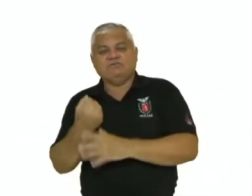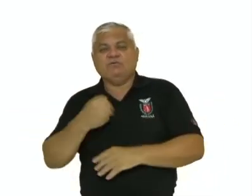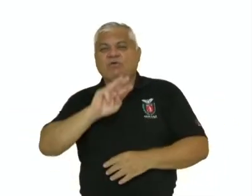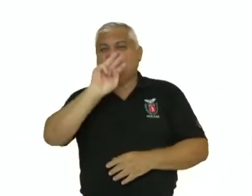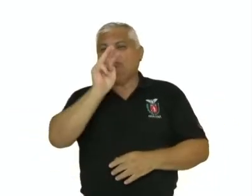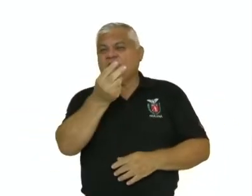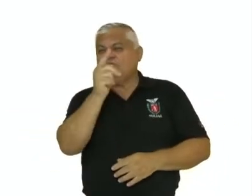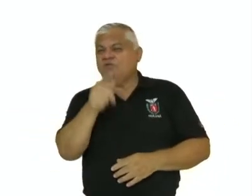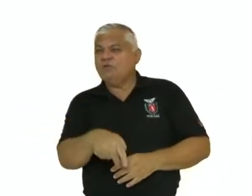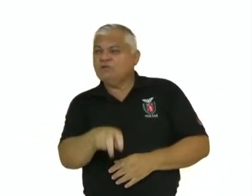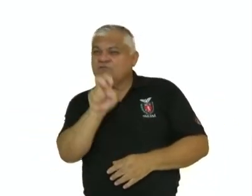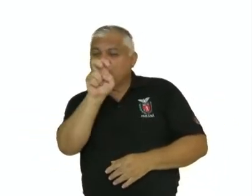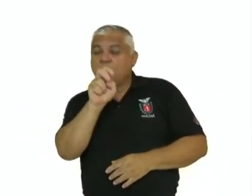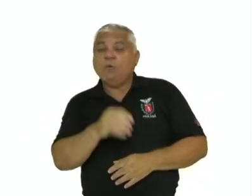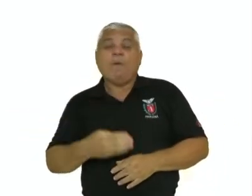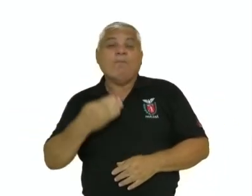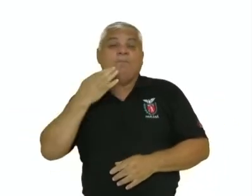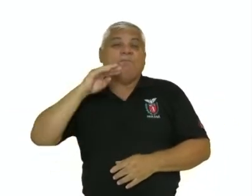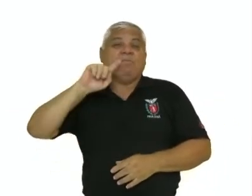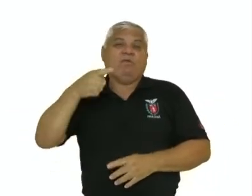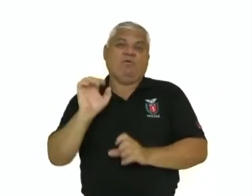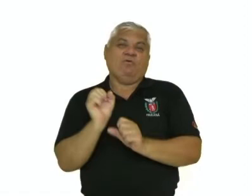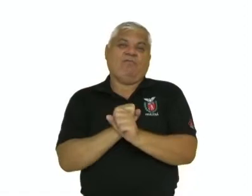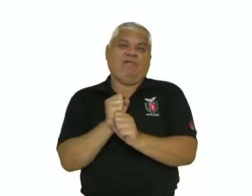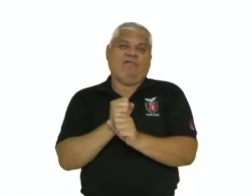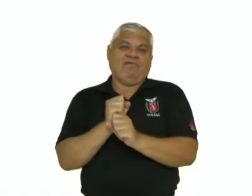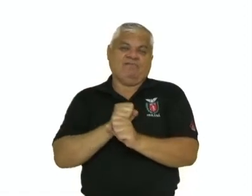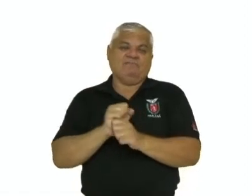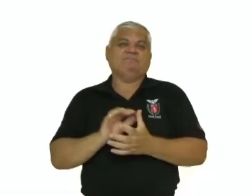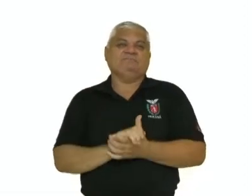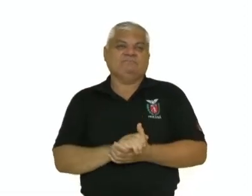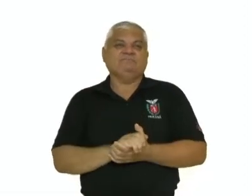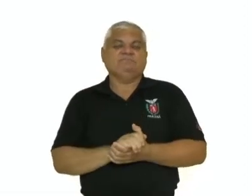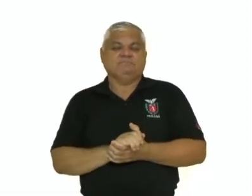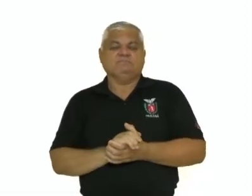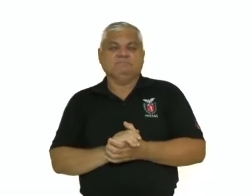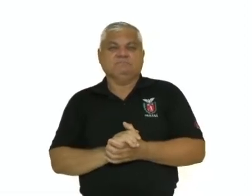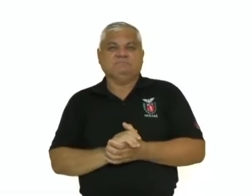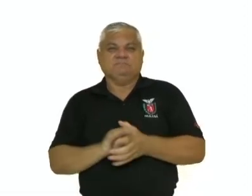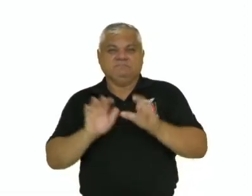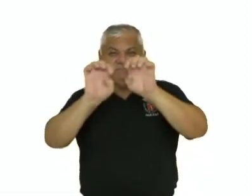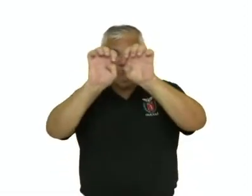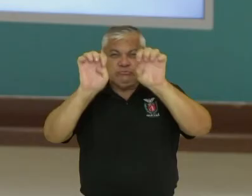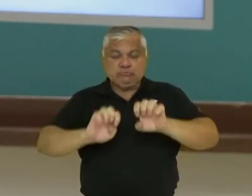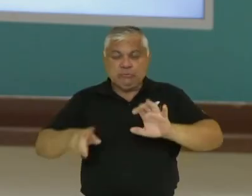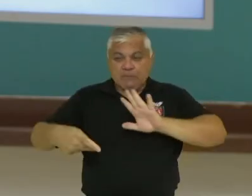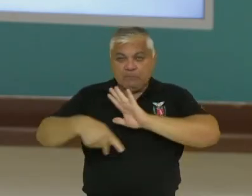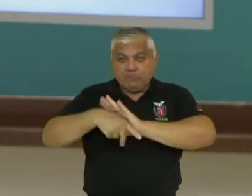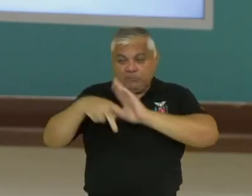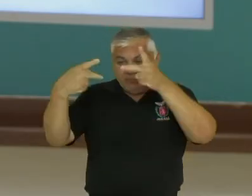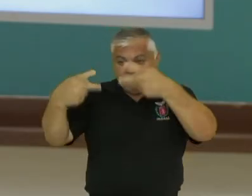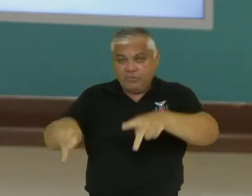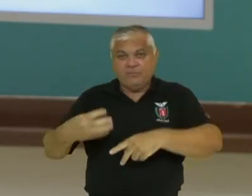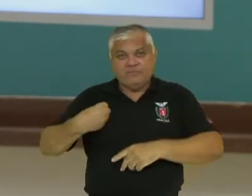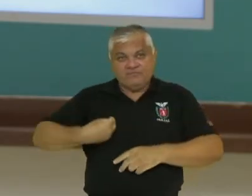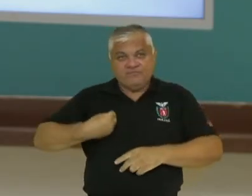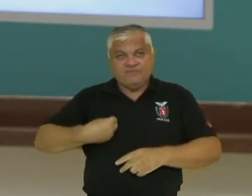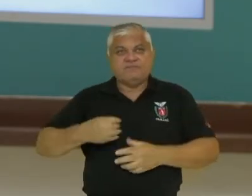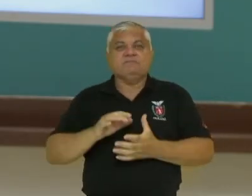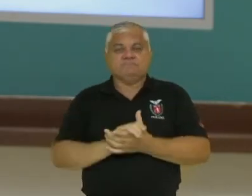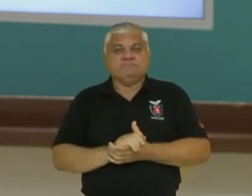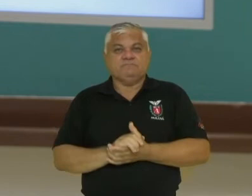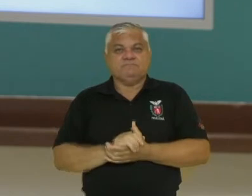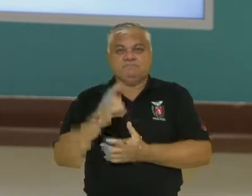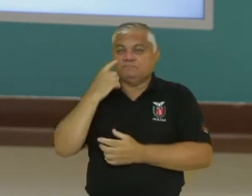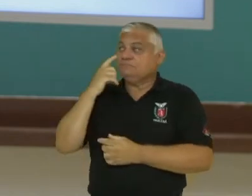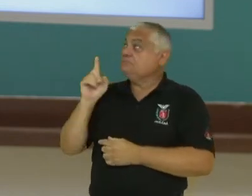de 3,5 bilhões de anos, com estruturas que apresentavam características típicas de seres vivos. Então aqui a gente